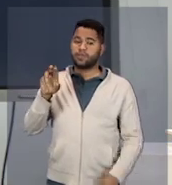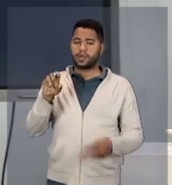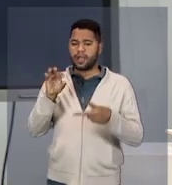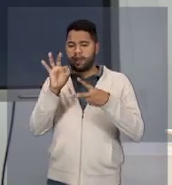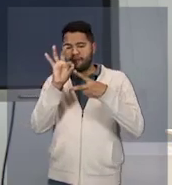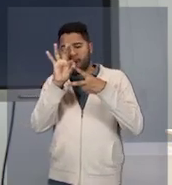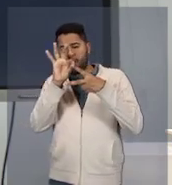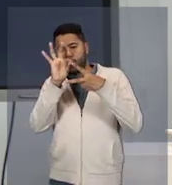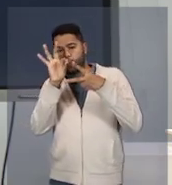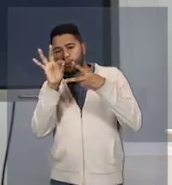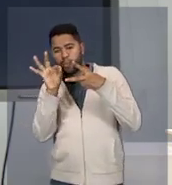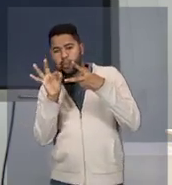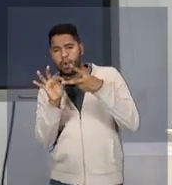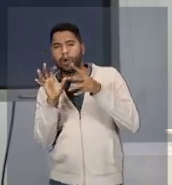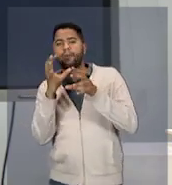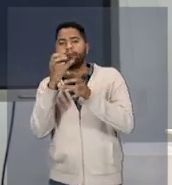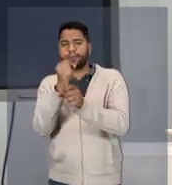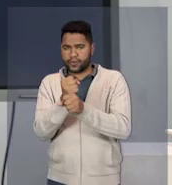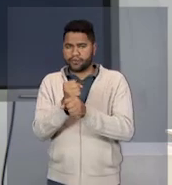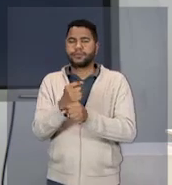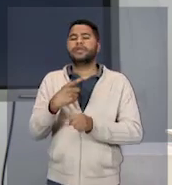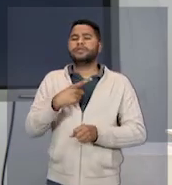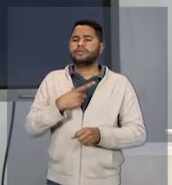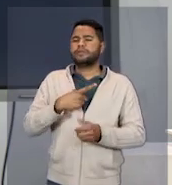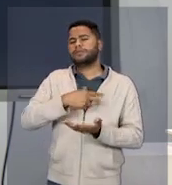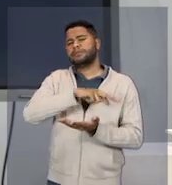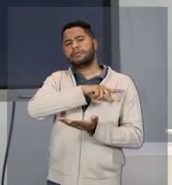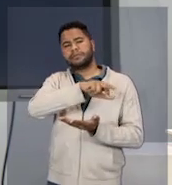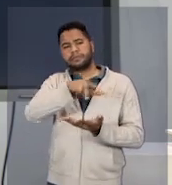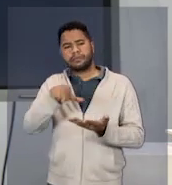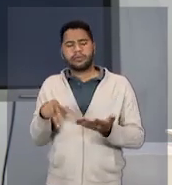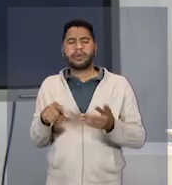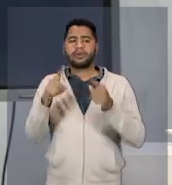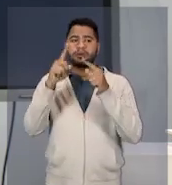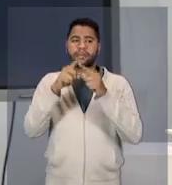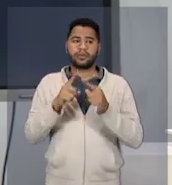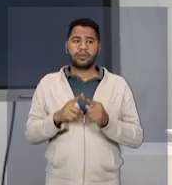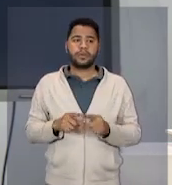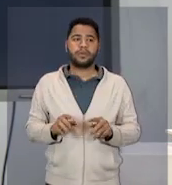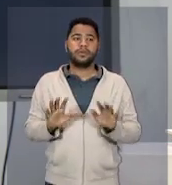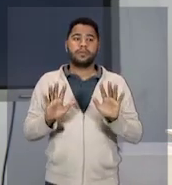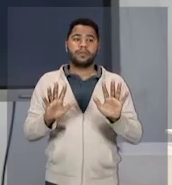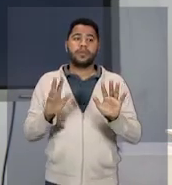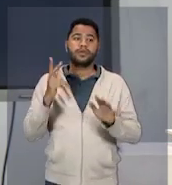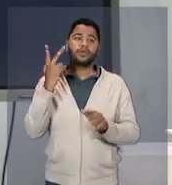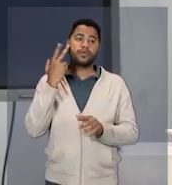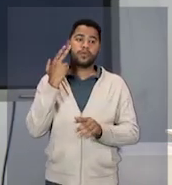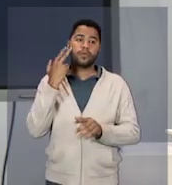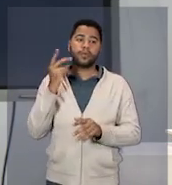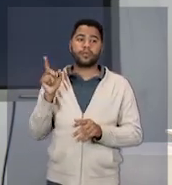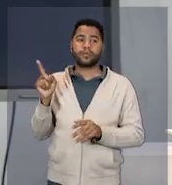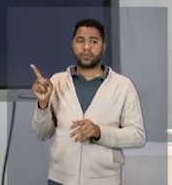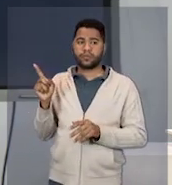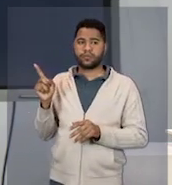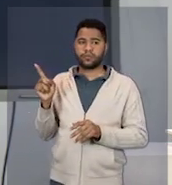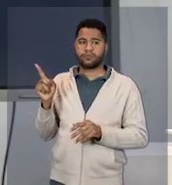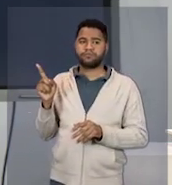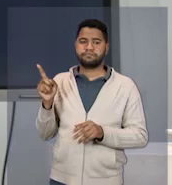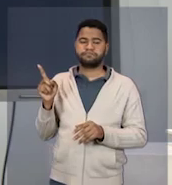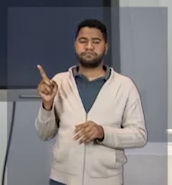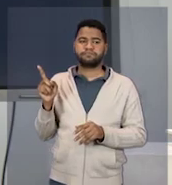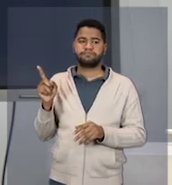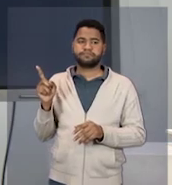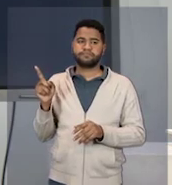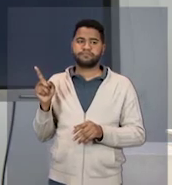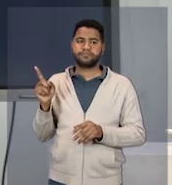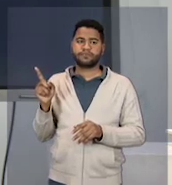Então, basicamente, nós temos aí vários tipos de transferidor, mas normalmente é esse daqui, em forma de meia-lua.